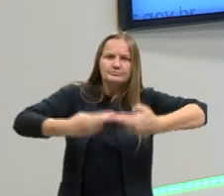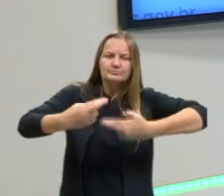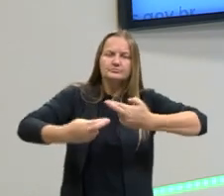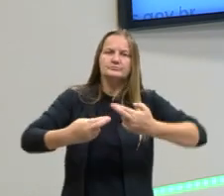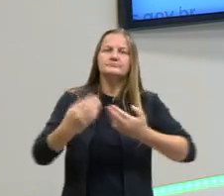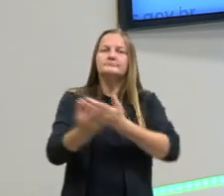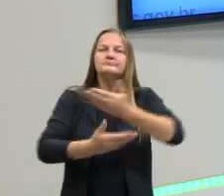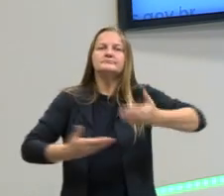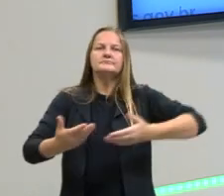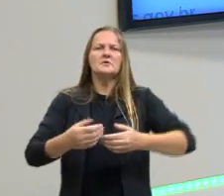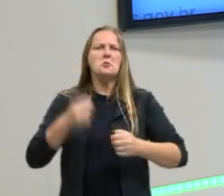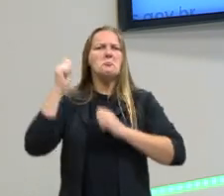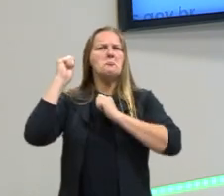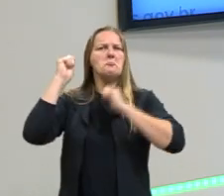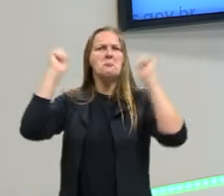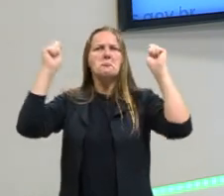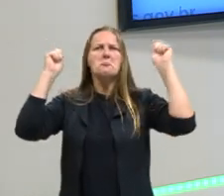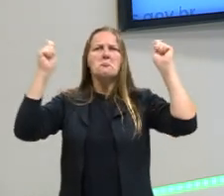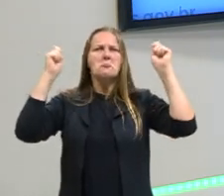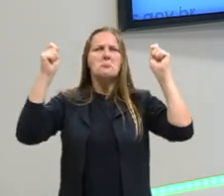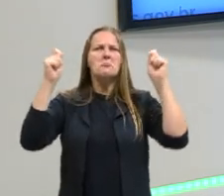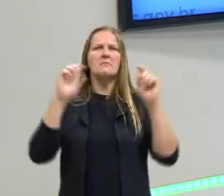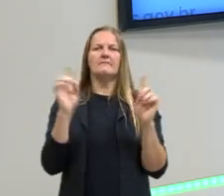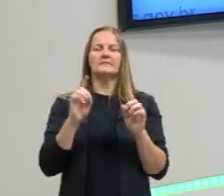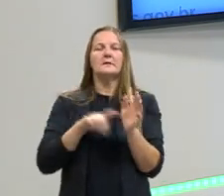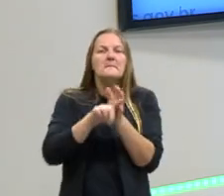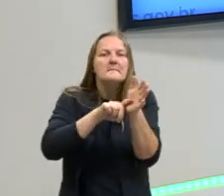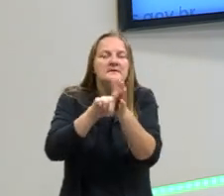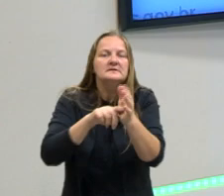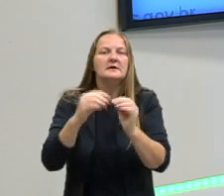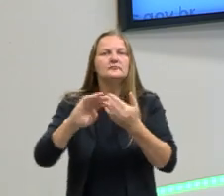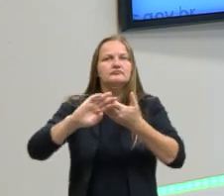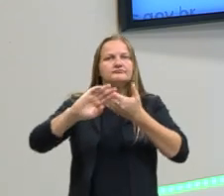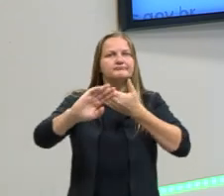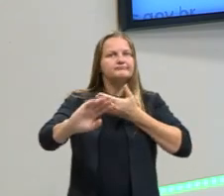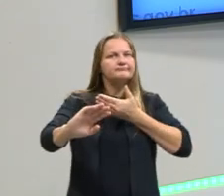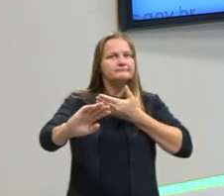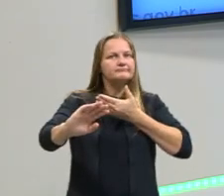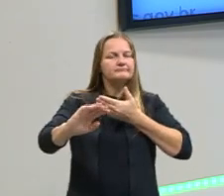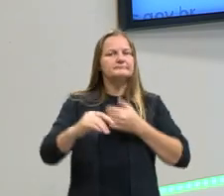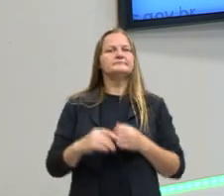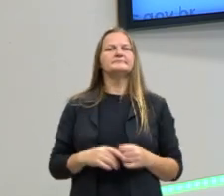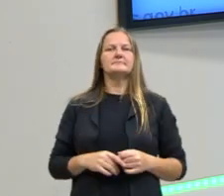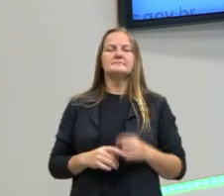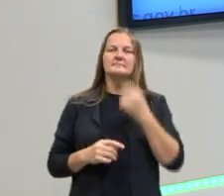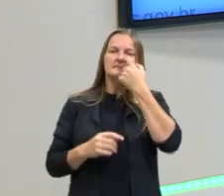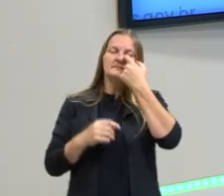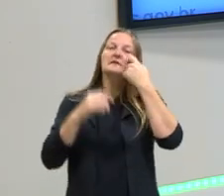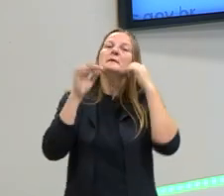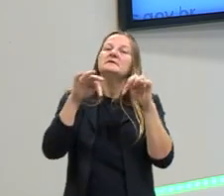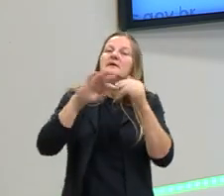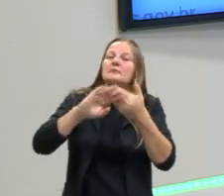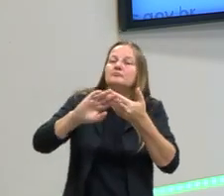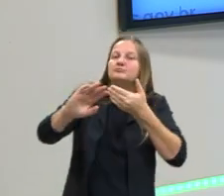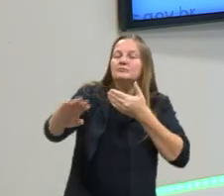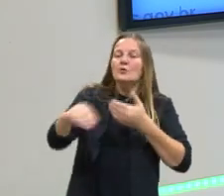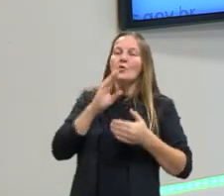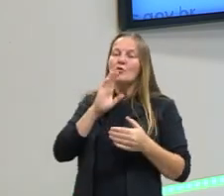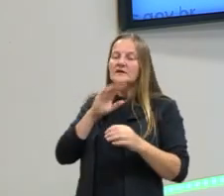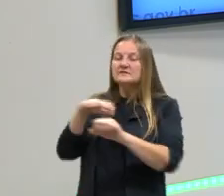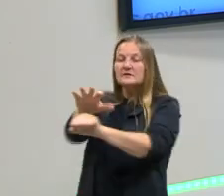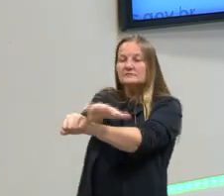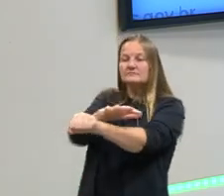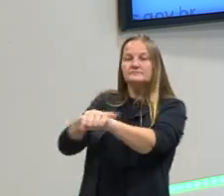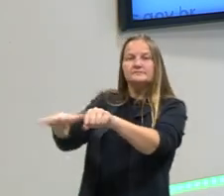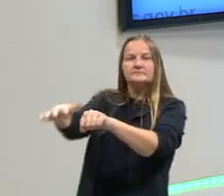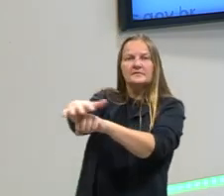não sejamos militante na pesquisa mas sim podemos de longe lembra que ela frase né sair da ilha para conhecer a ilha